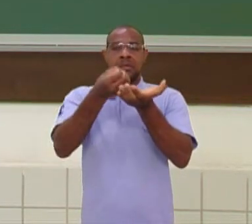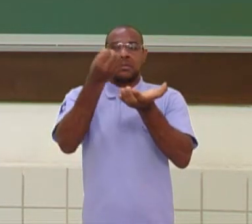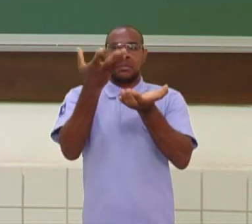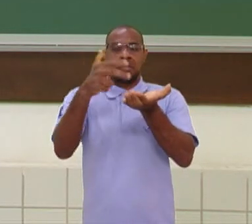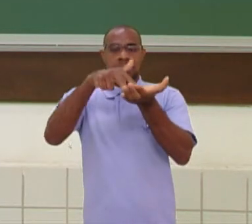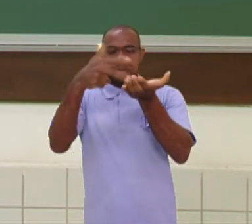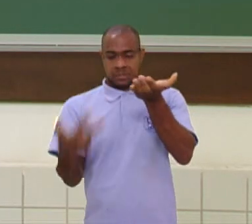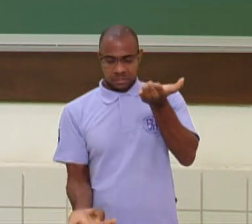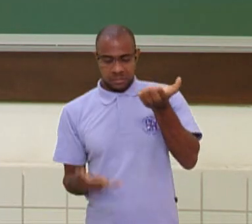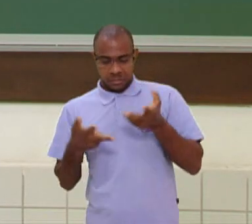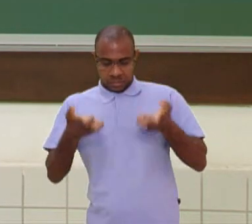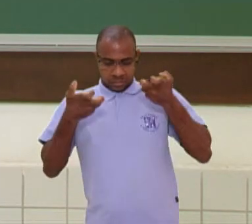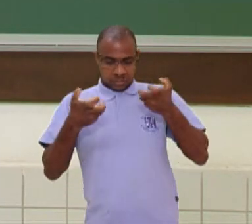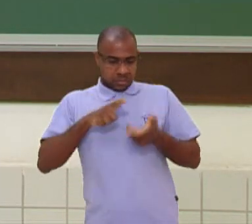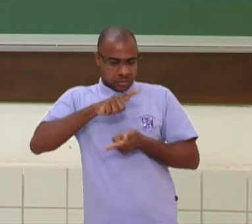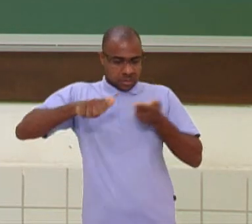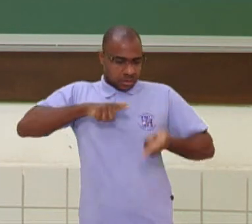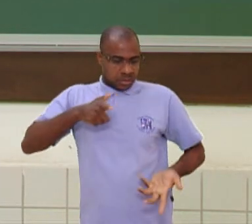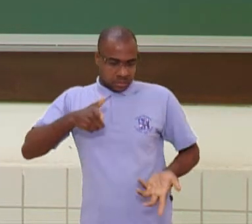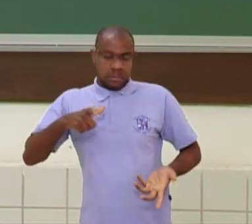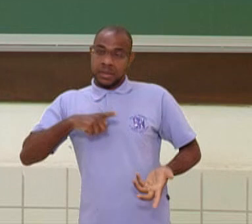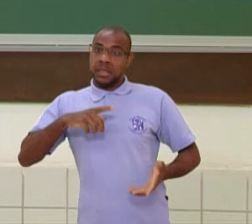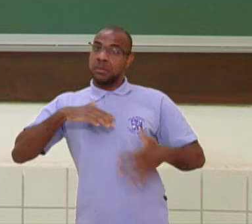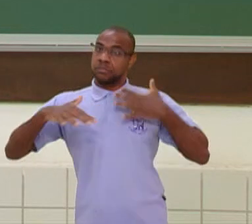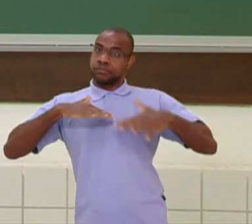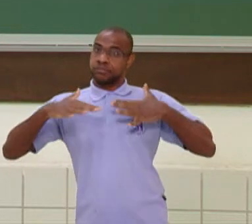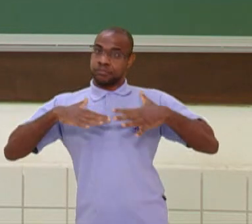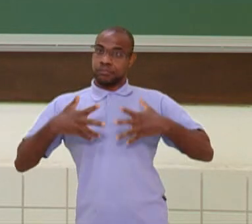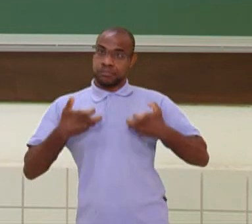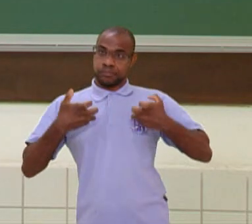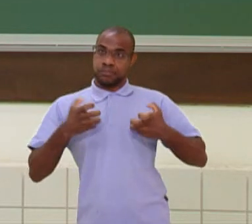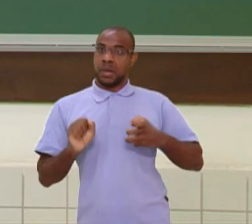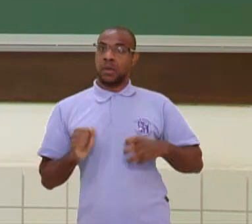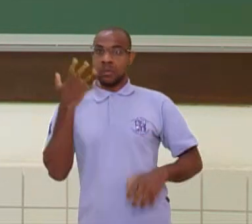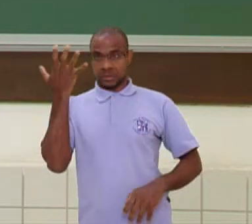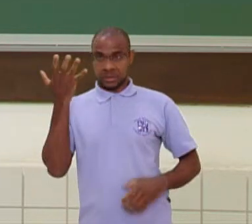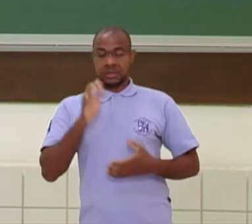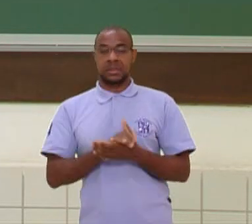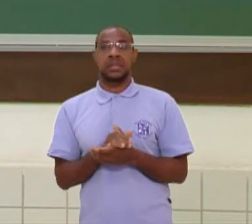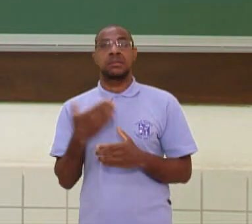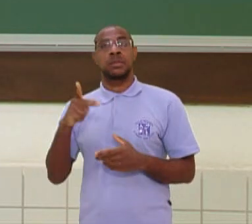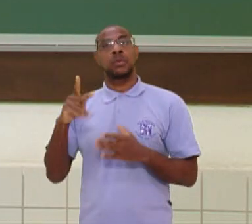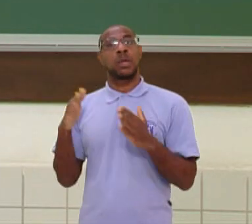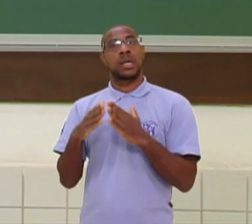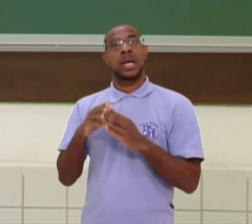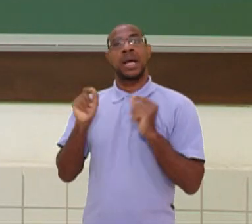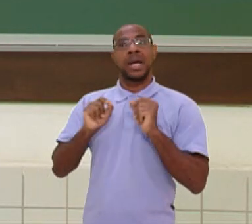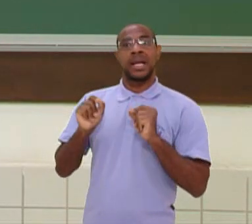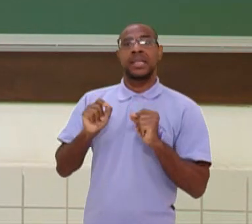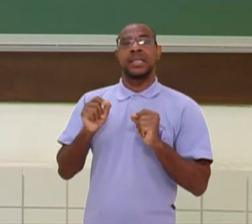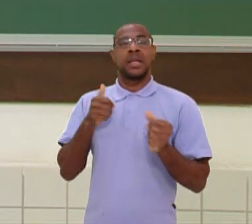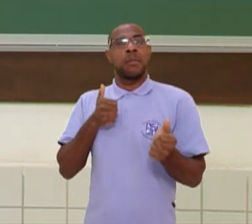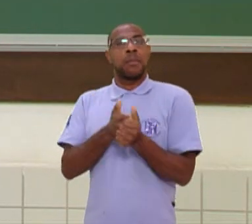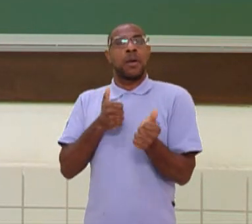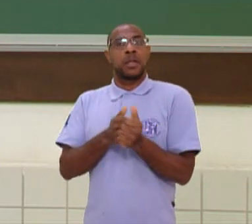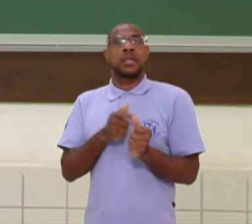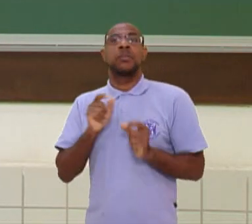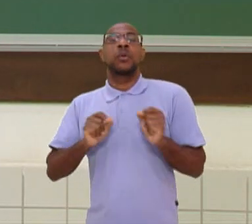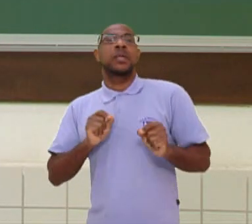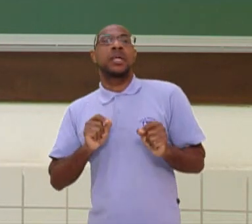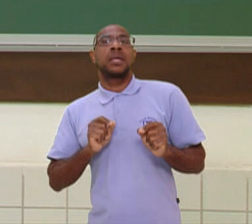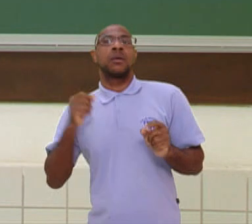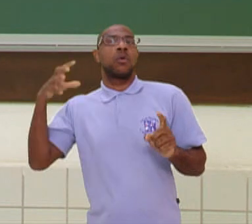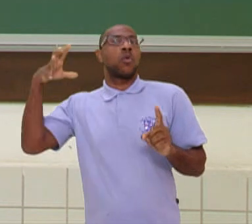enxerga a gravidade? Não, mas você sabe os efeitos que ela pode produzir. A mesma coisa que você tem na sua casa, por exemplo, ou nas proximidades dela, o